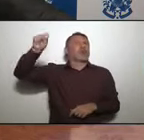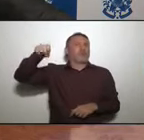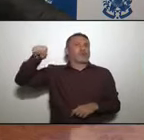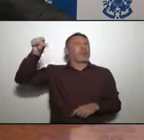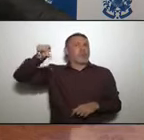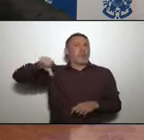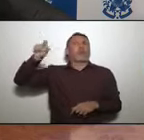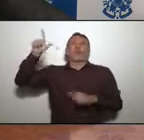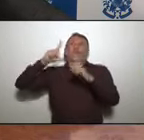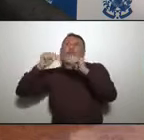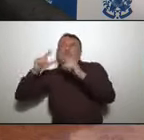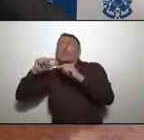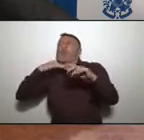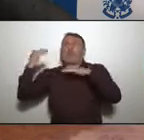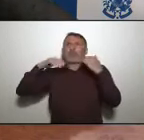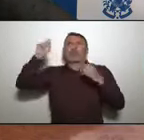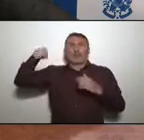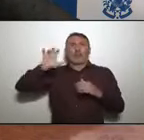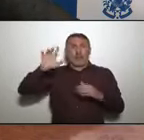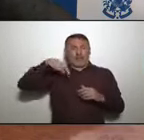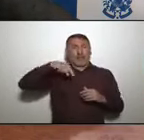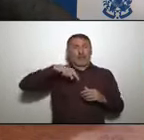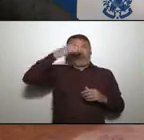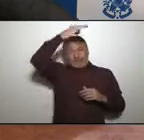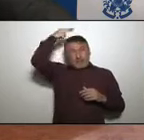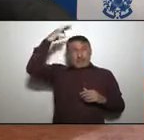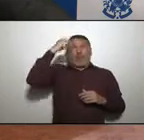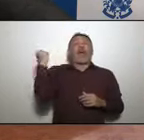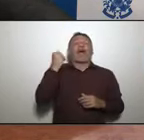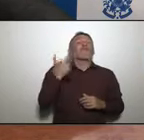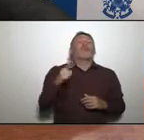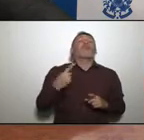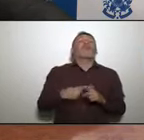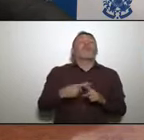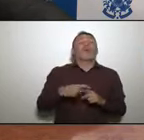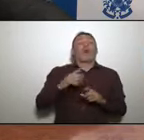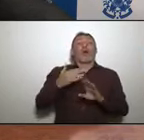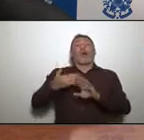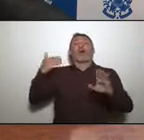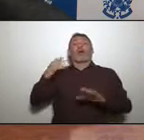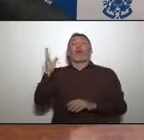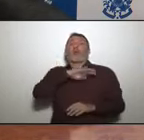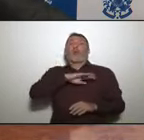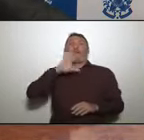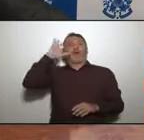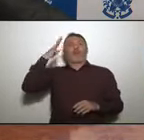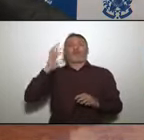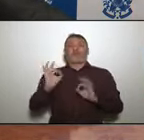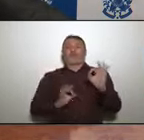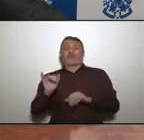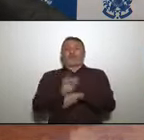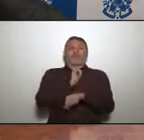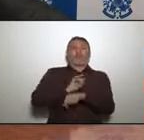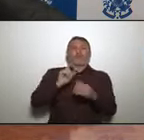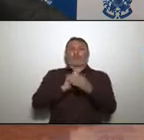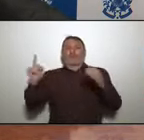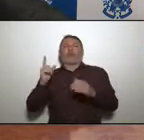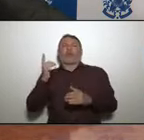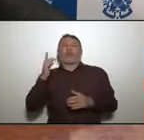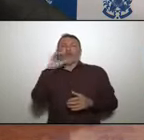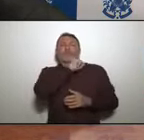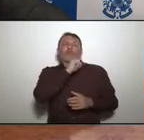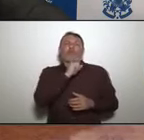Distrito Federal. Mas não está grave porque nós tomamos as medidas. Né? Nós não estamos com a gravidade que nós estamos